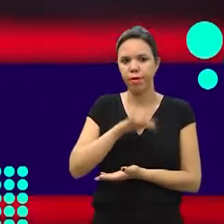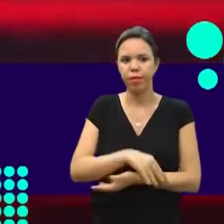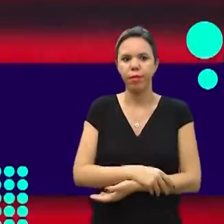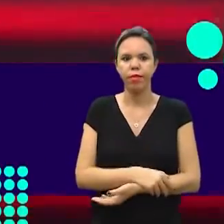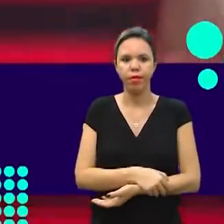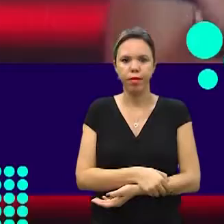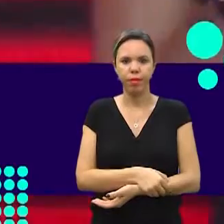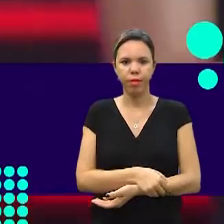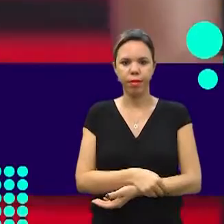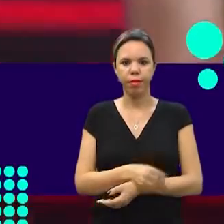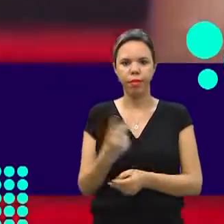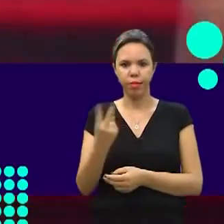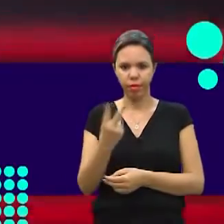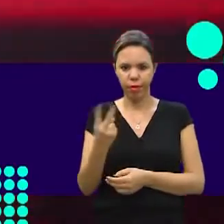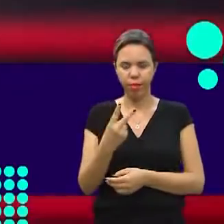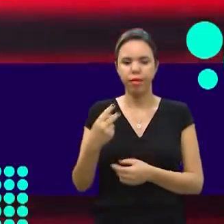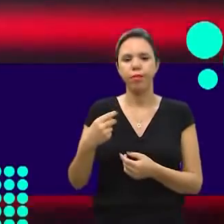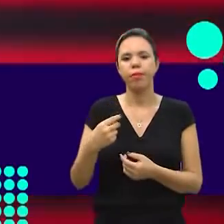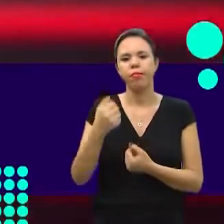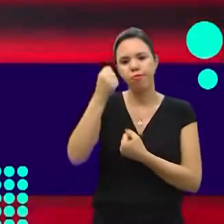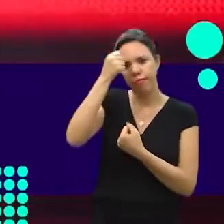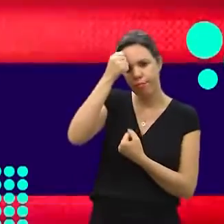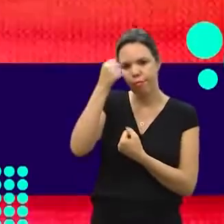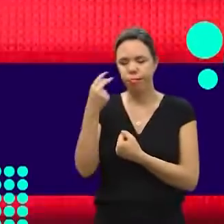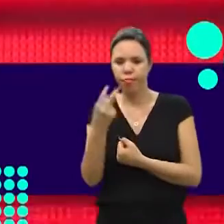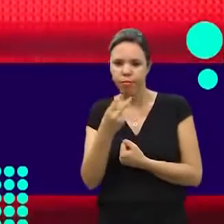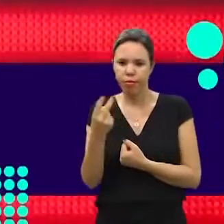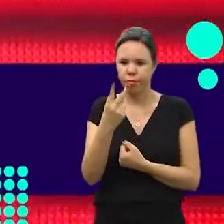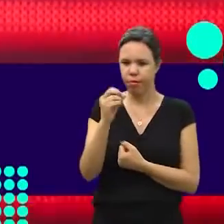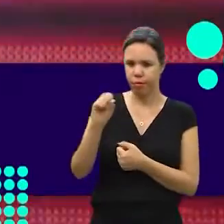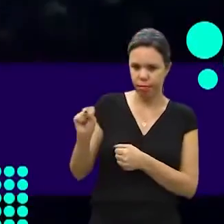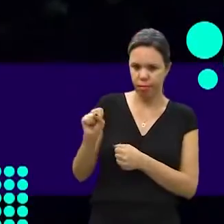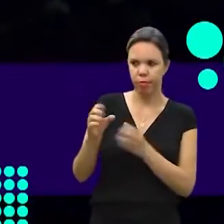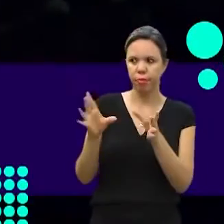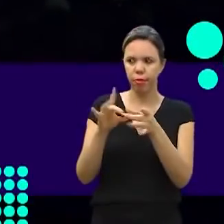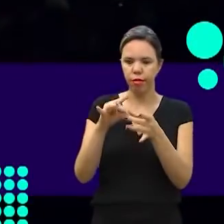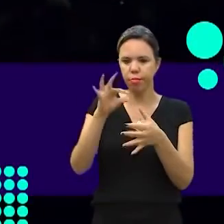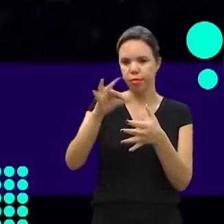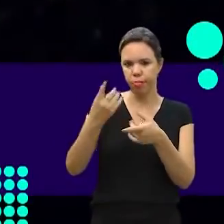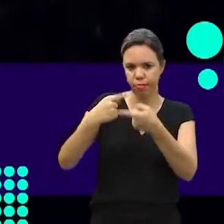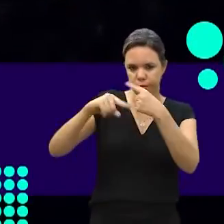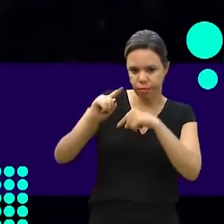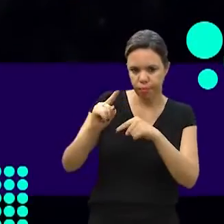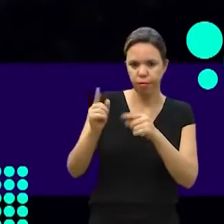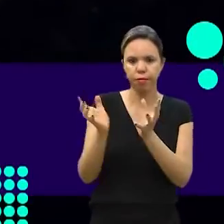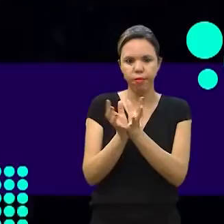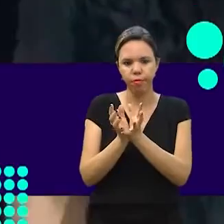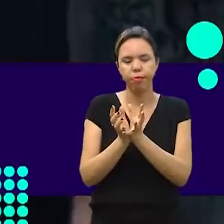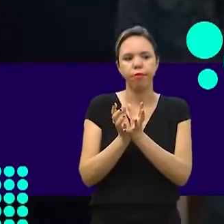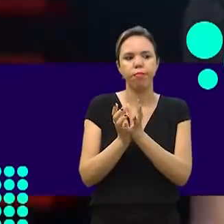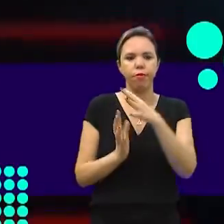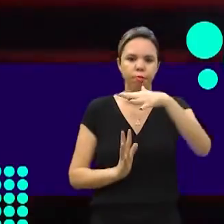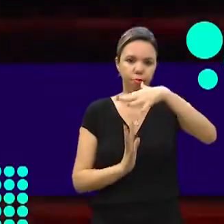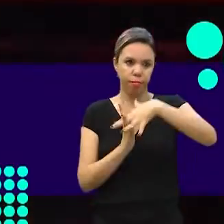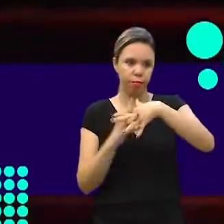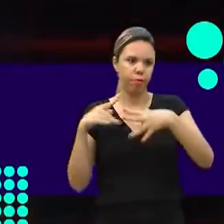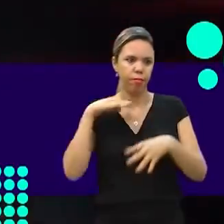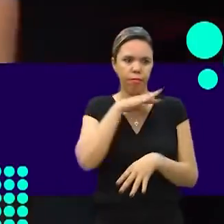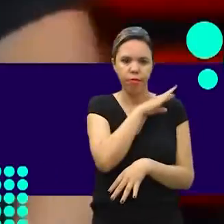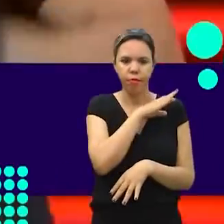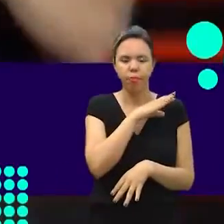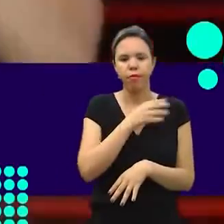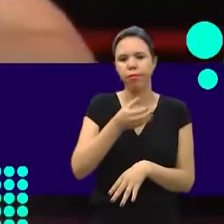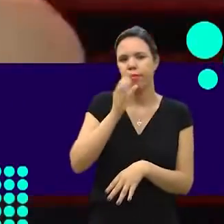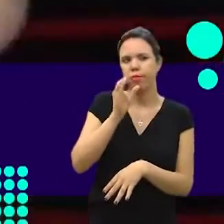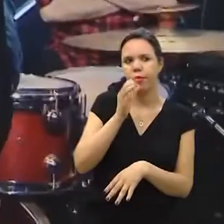às 4 da tarde. A dupla sertaneja, formada em 2005, coleciona sucessos como Top do Verão